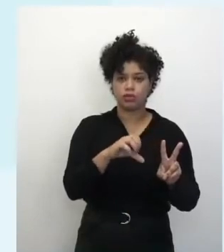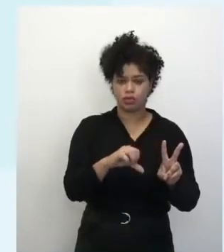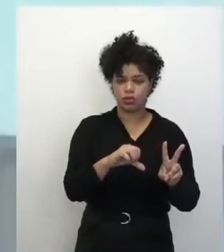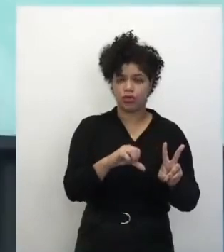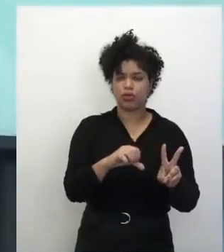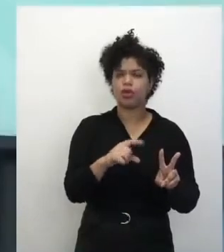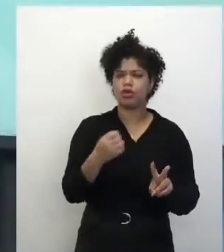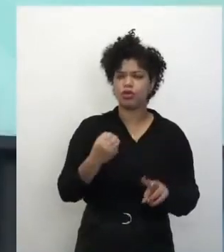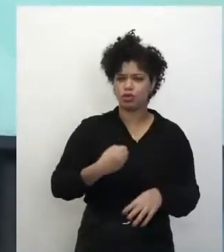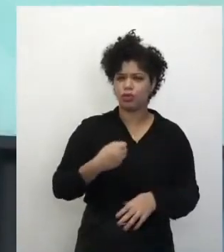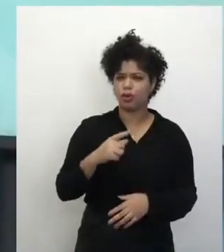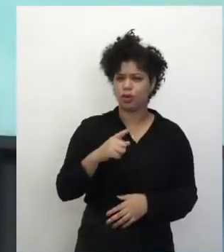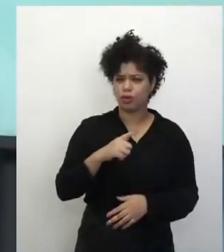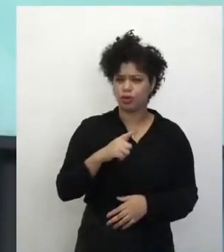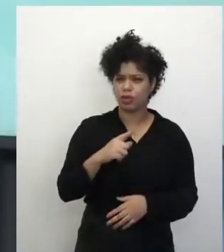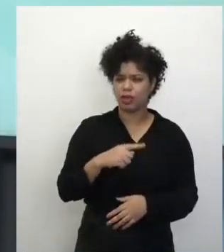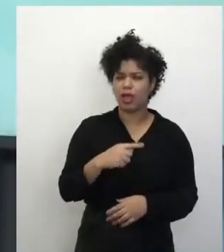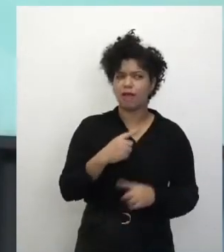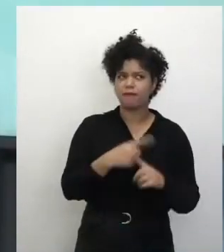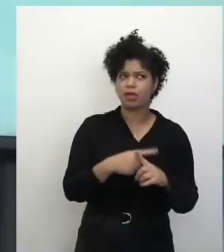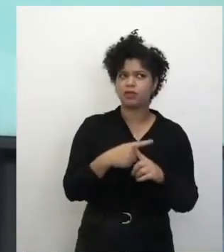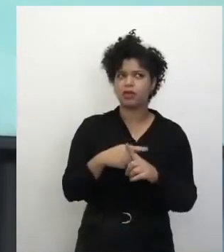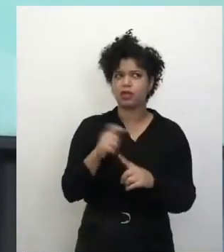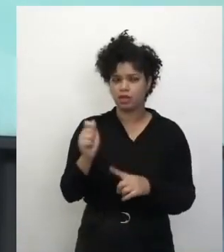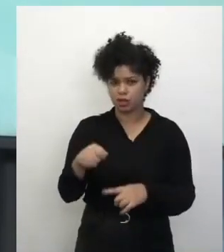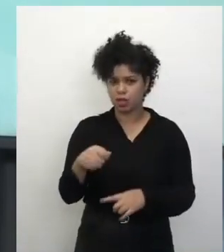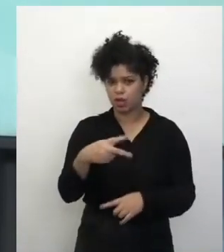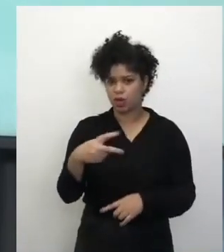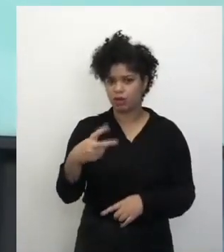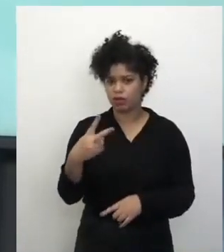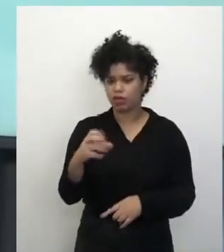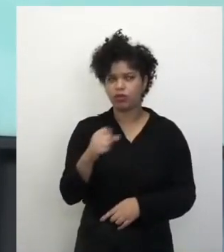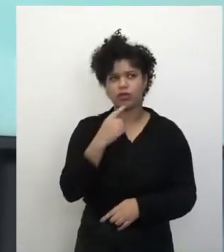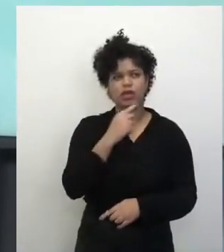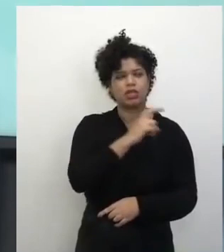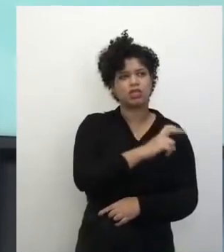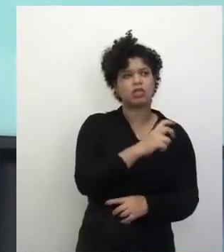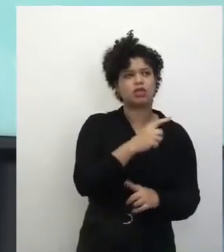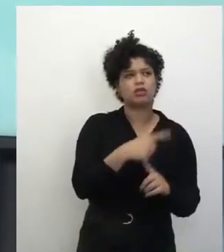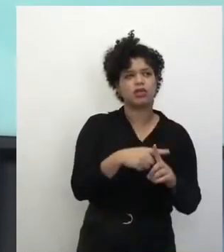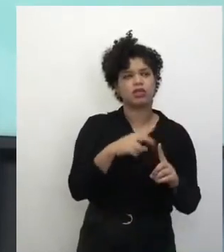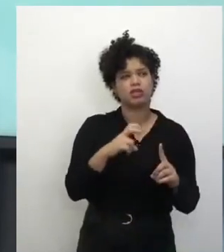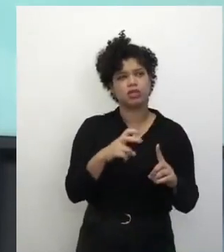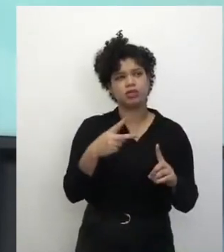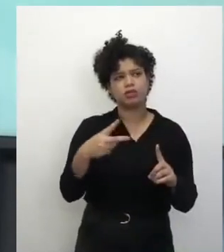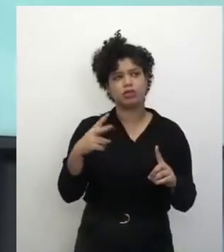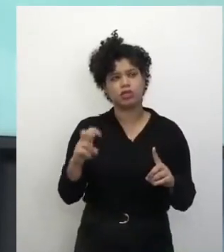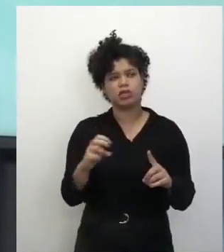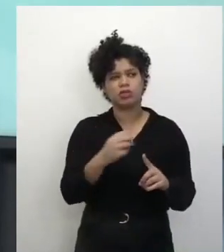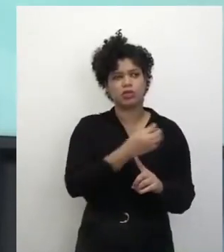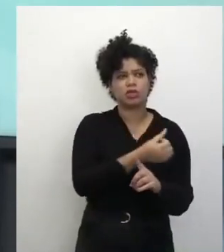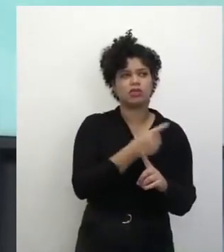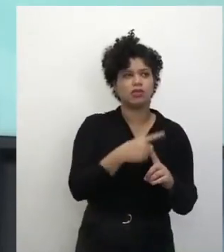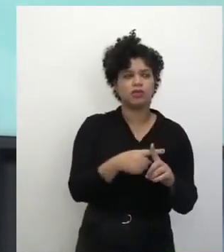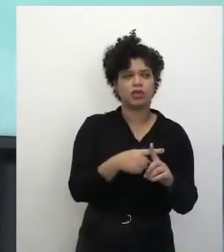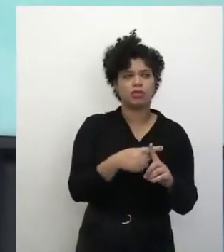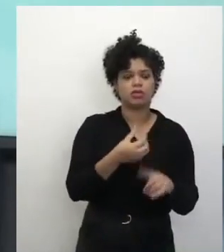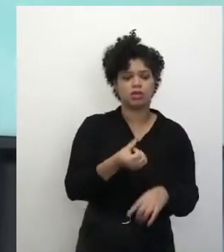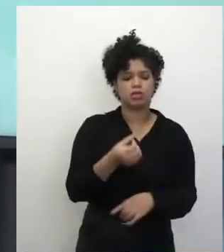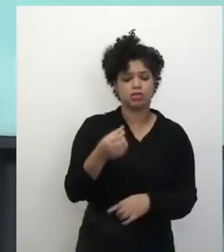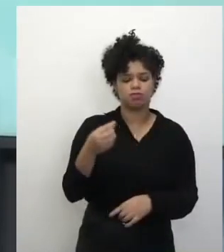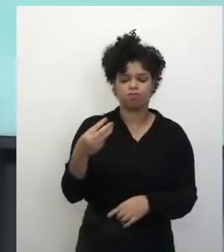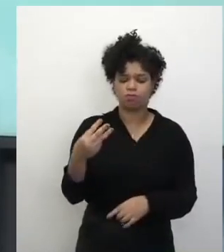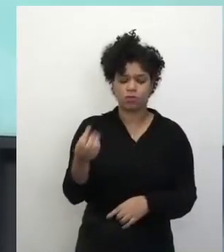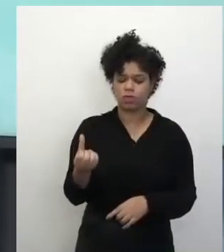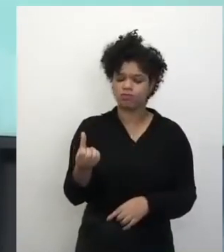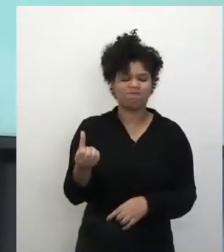algum número vezes ele mesmo que dá 29? Ó, 5 vezes 5 é 25, 6 vezes 6, 36. Não, 25, 36,